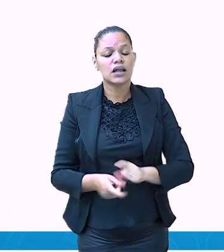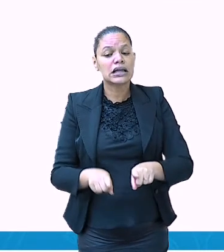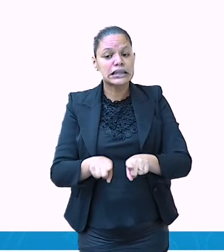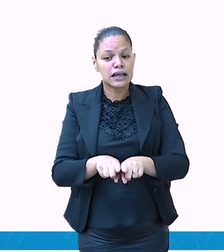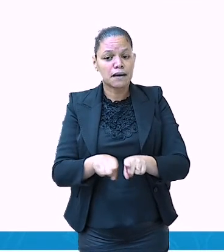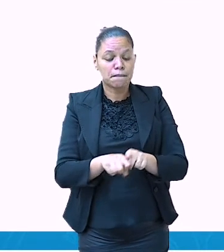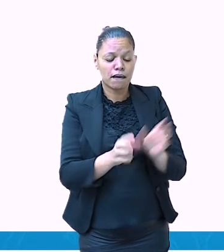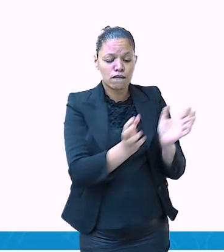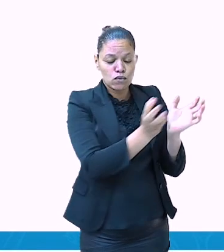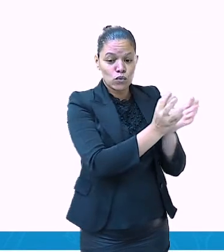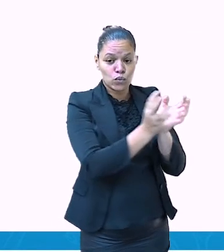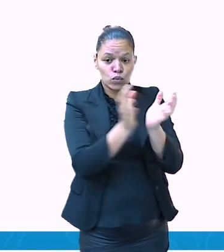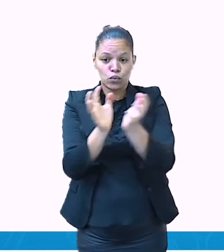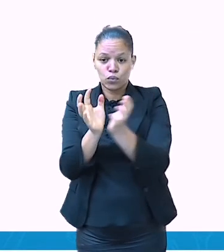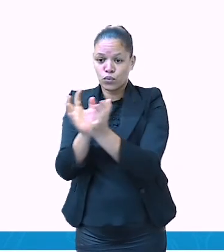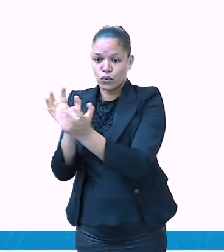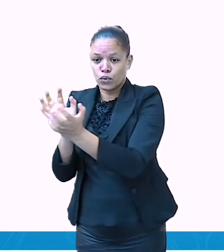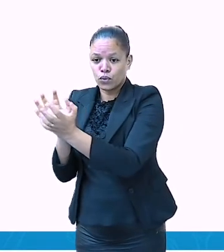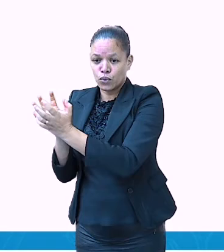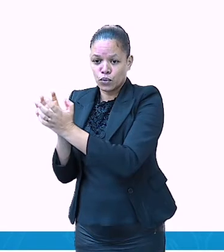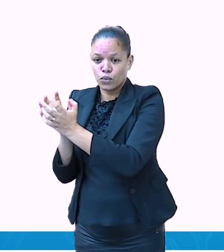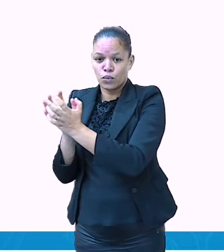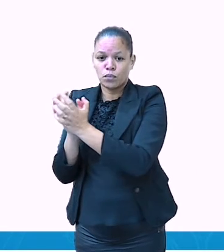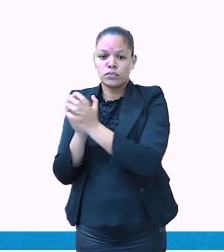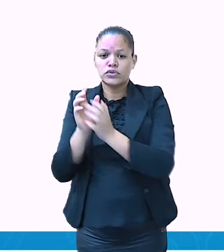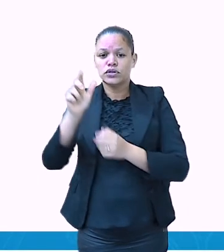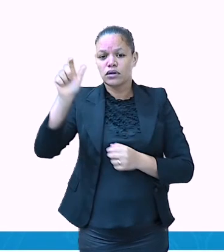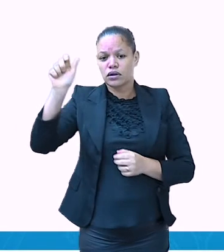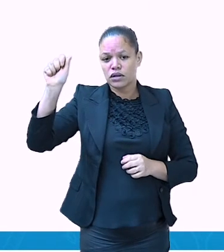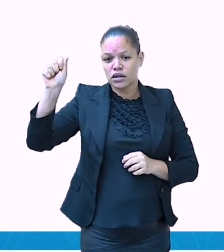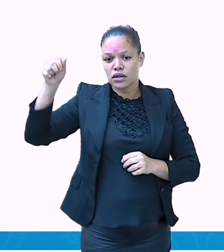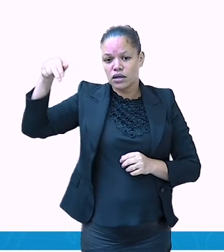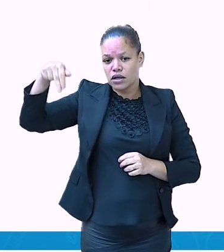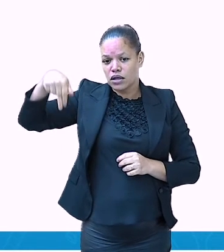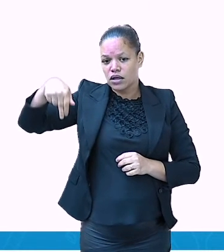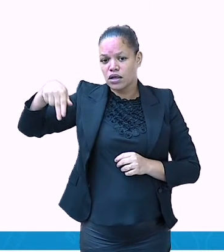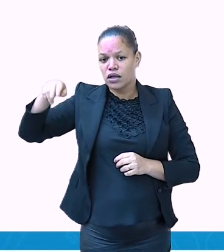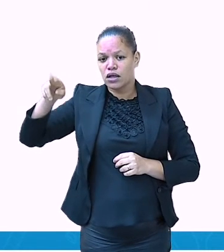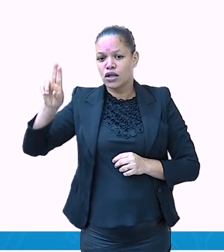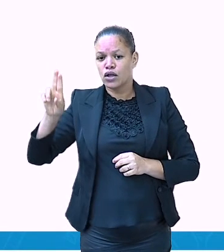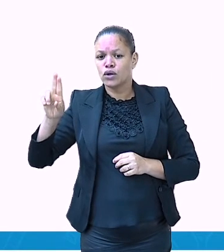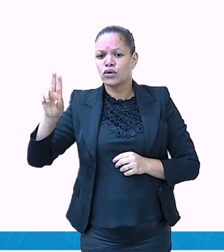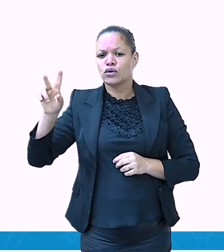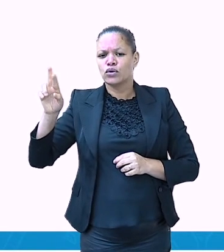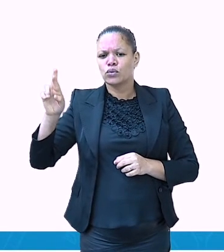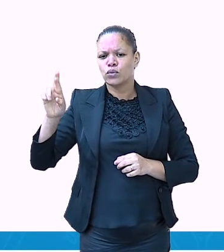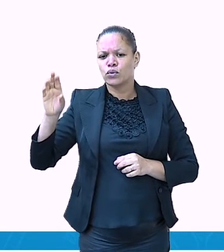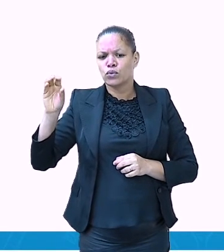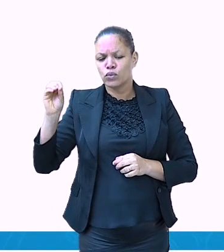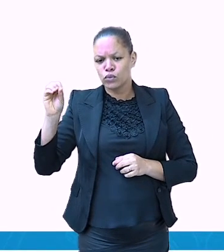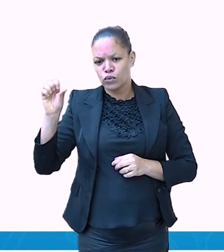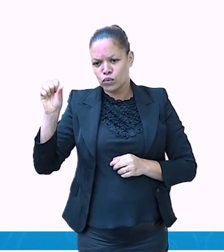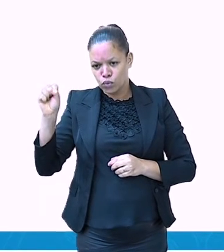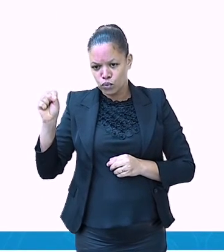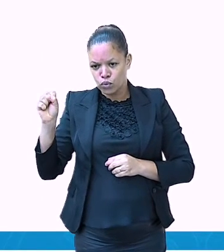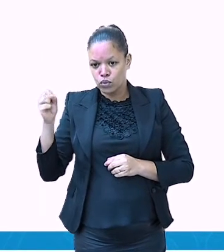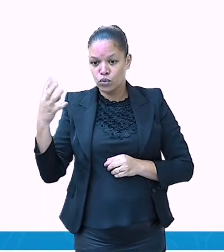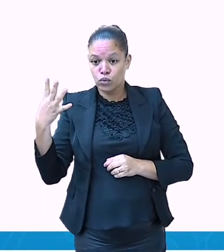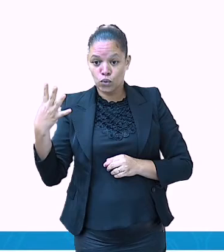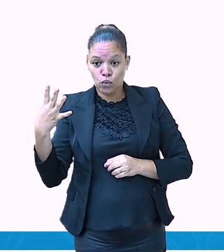divididos entre anuros, que são os animais de quatro patas que saltam,